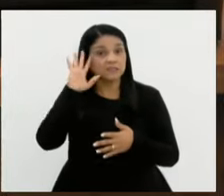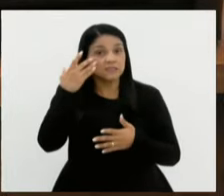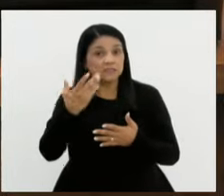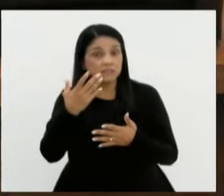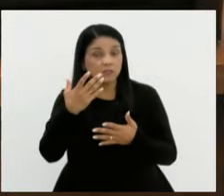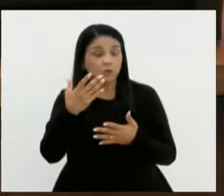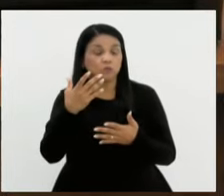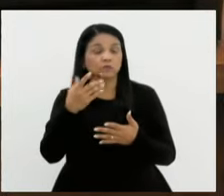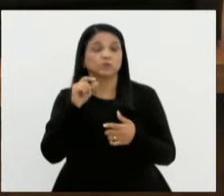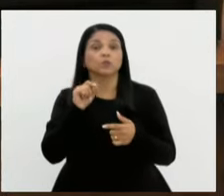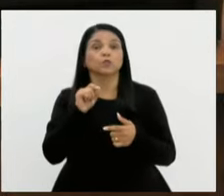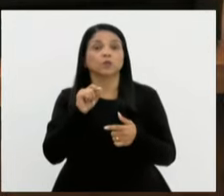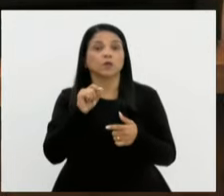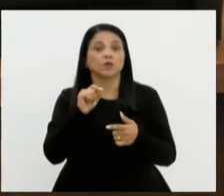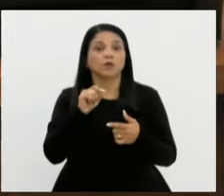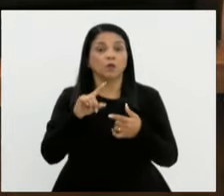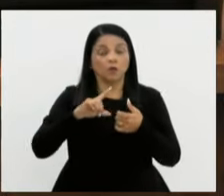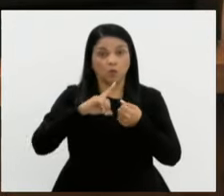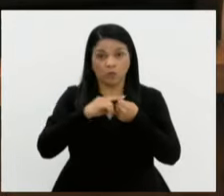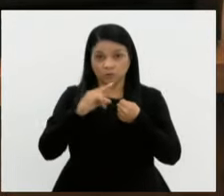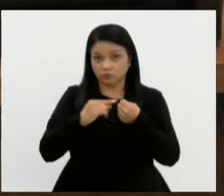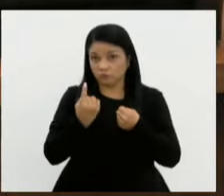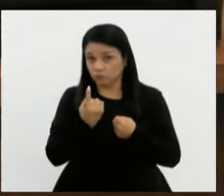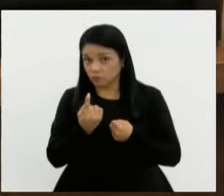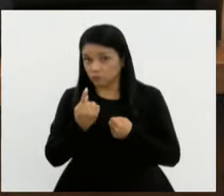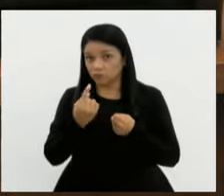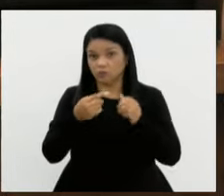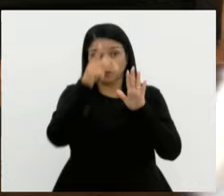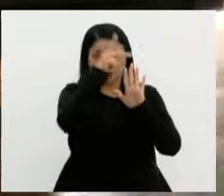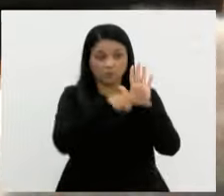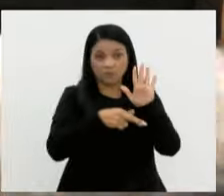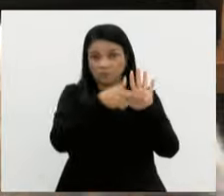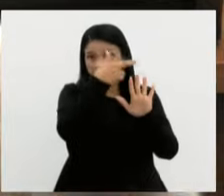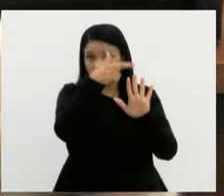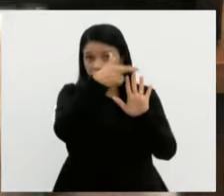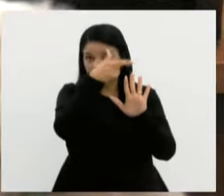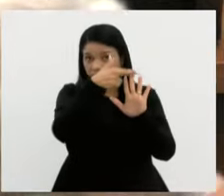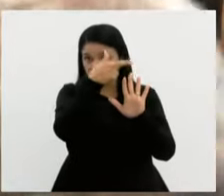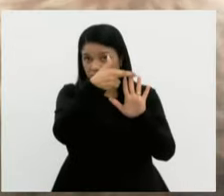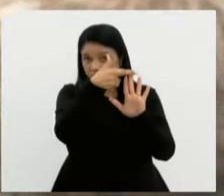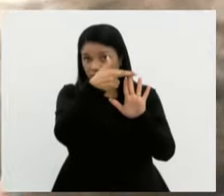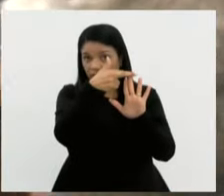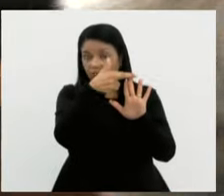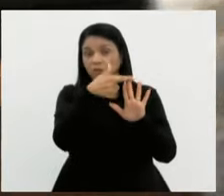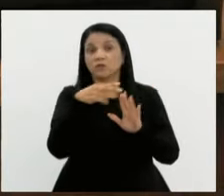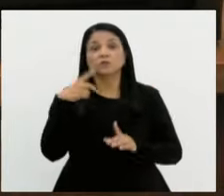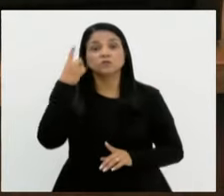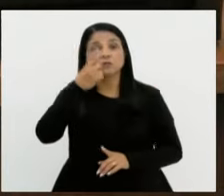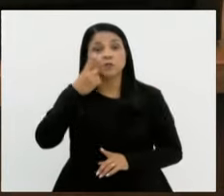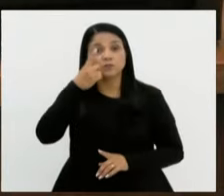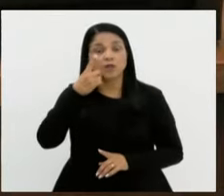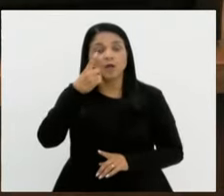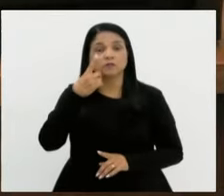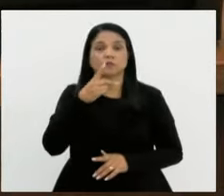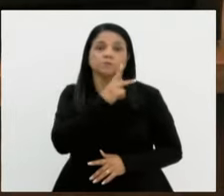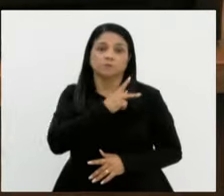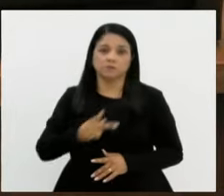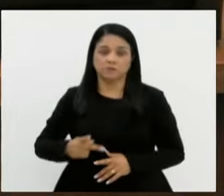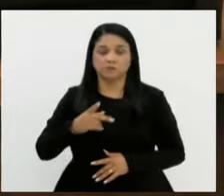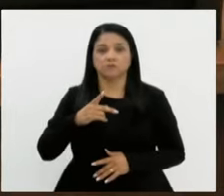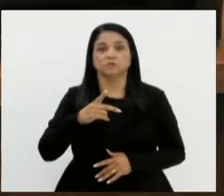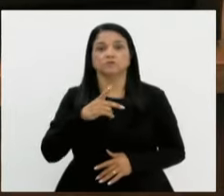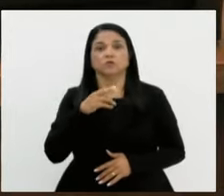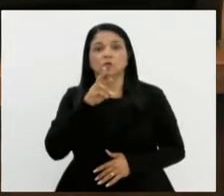ou não. Por isso, o primeiro artigo do projeto de resolução que foi proferido pelo nosso deputado e presidente da CCJ, Rodrigo Amorim,